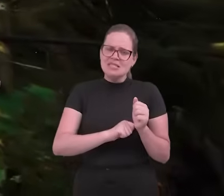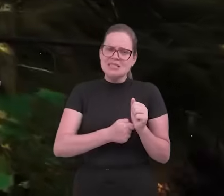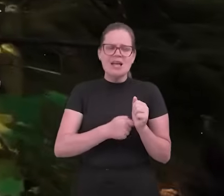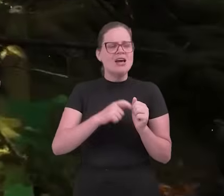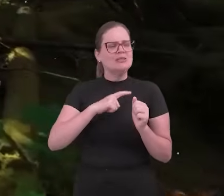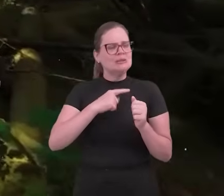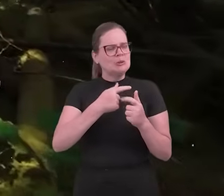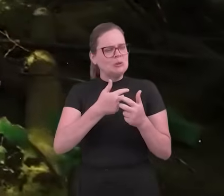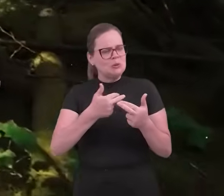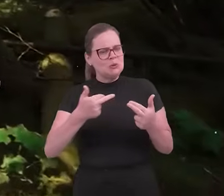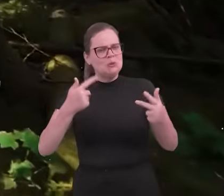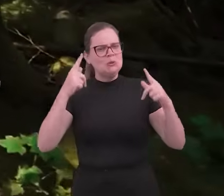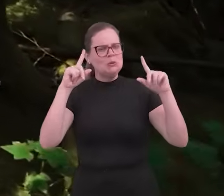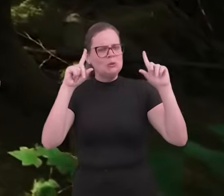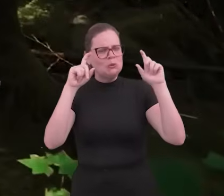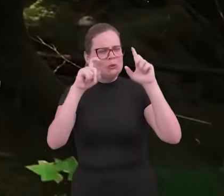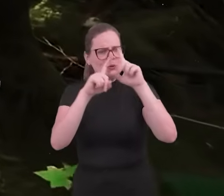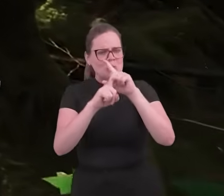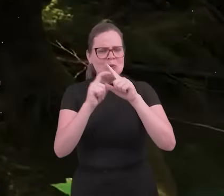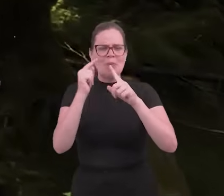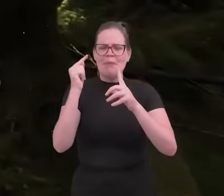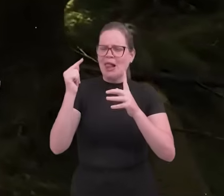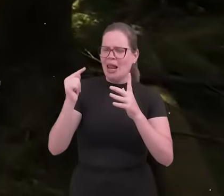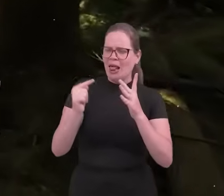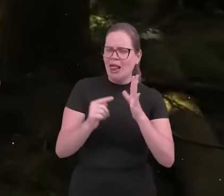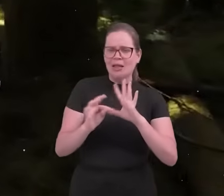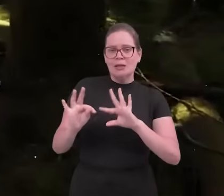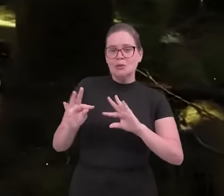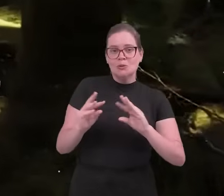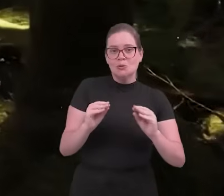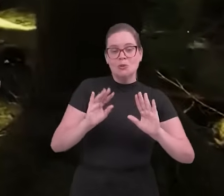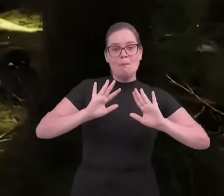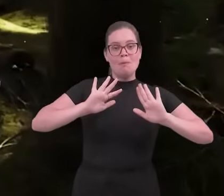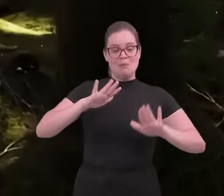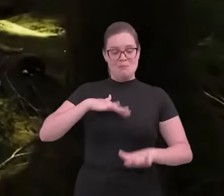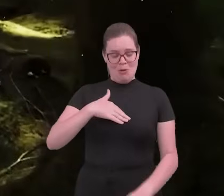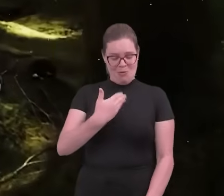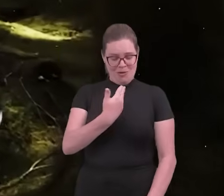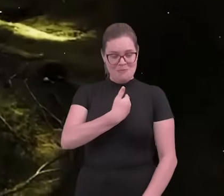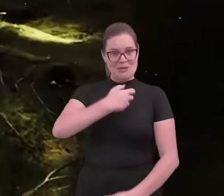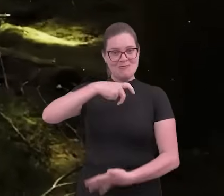companheiro é Cristo Senhor,